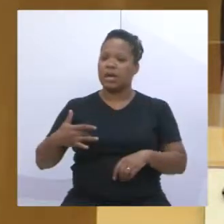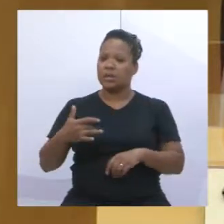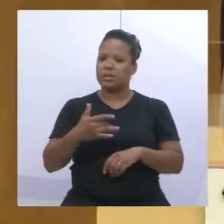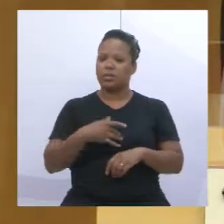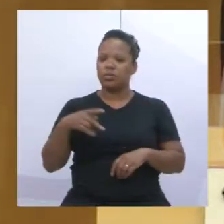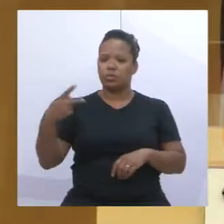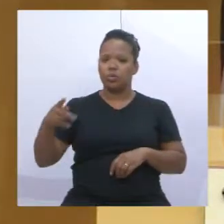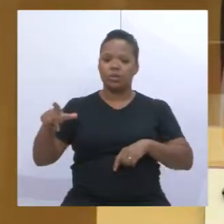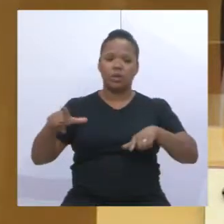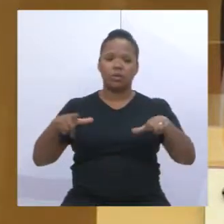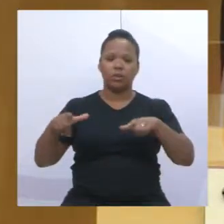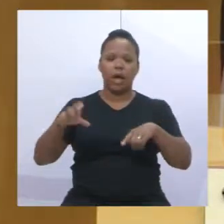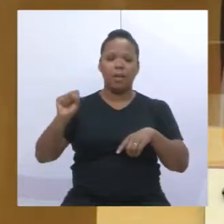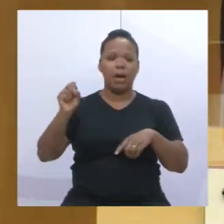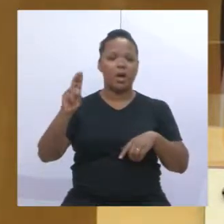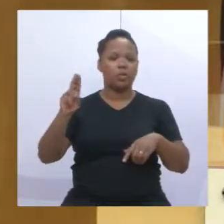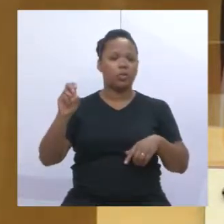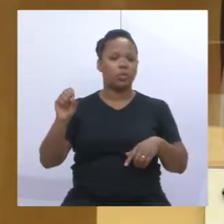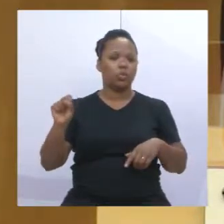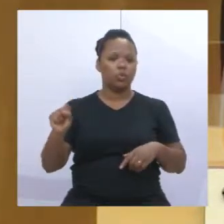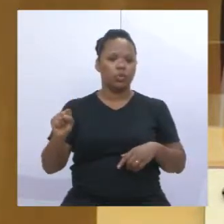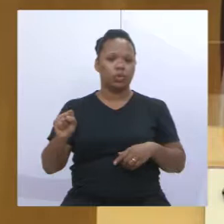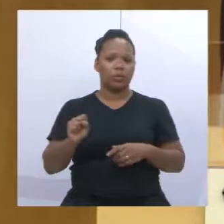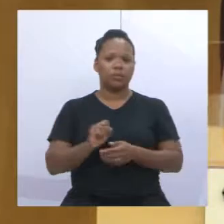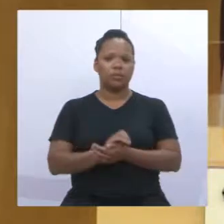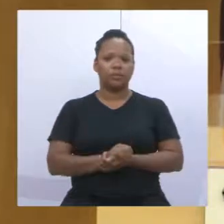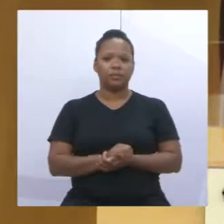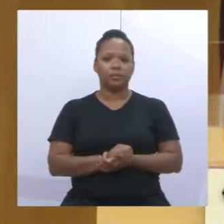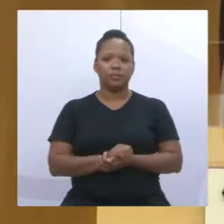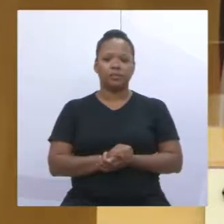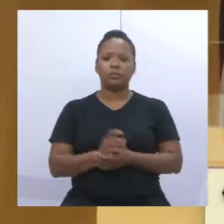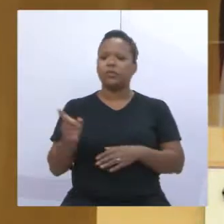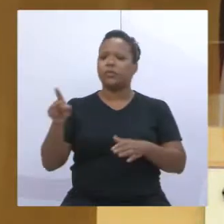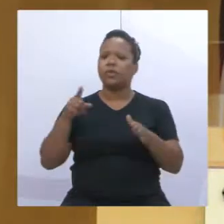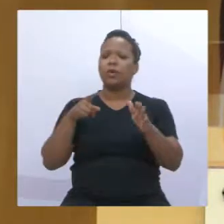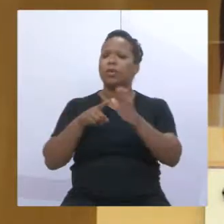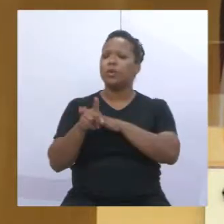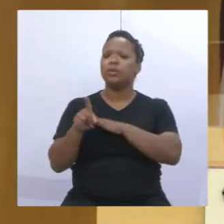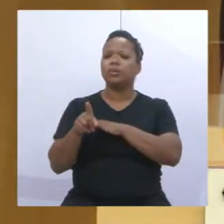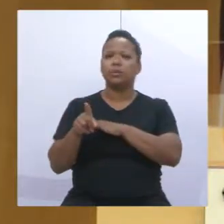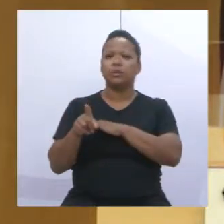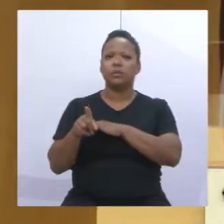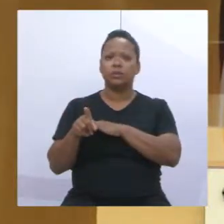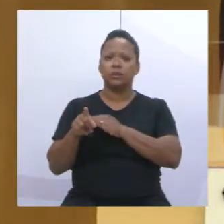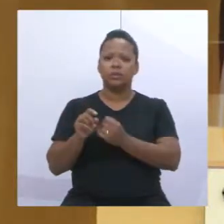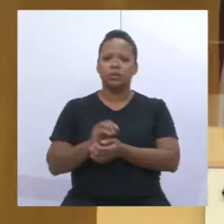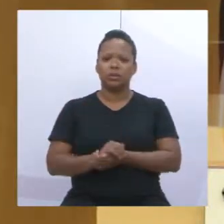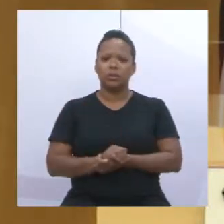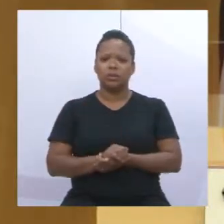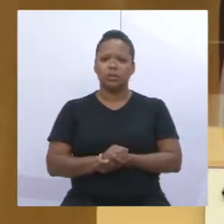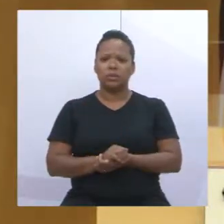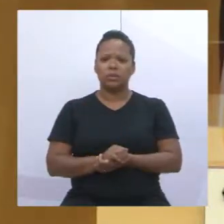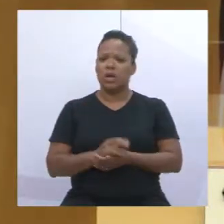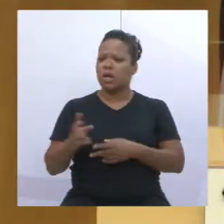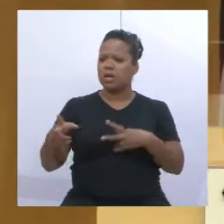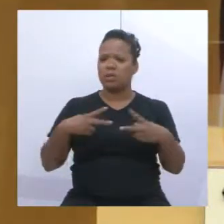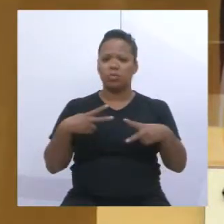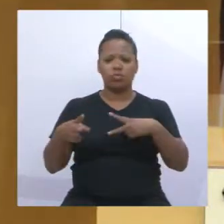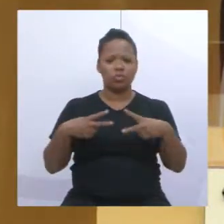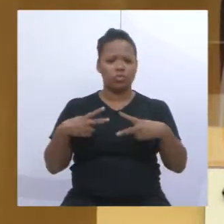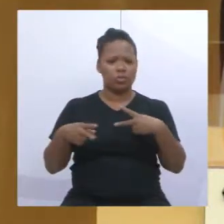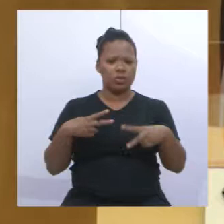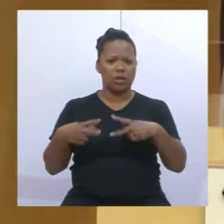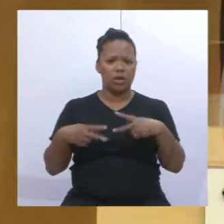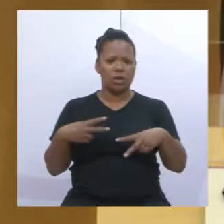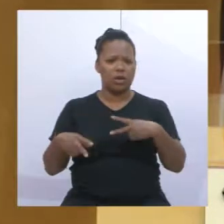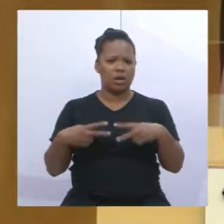funções no SUS. É isso que existe na lei. Daí muitas pessoas perguntam, poxa, mas São José,